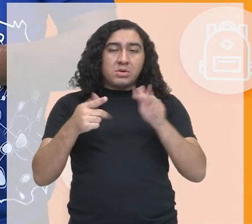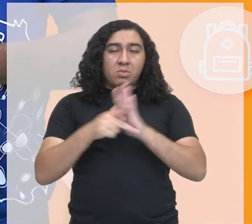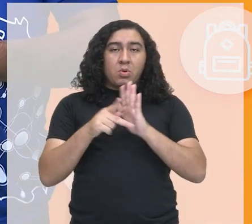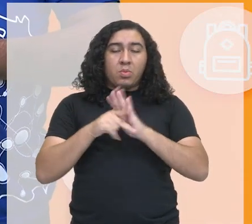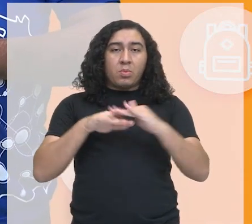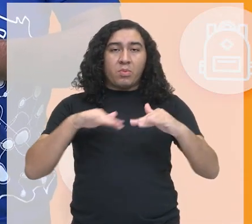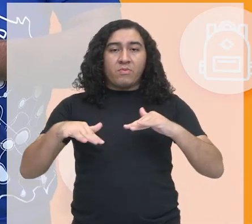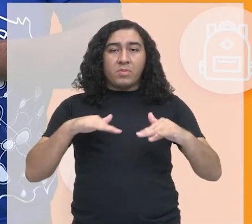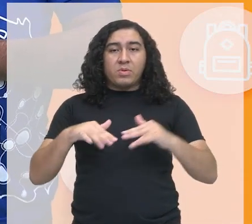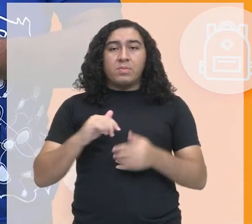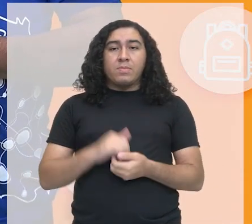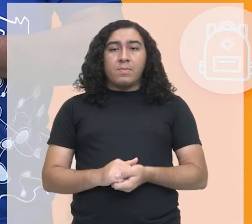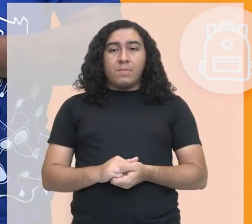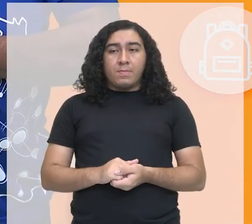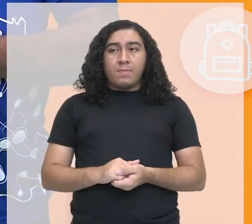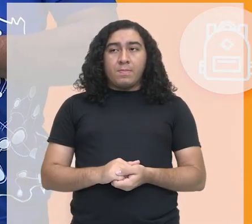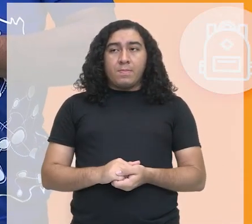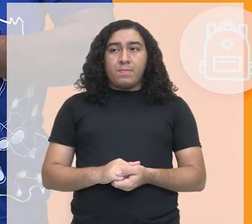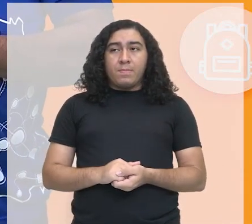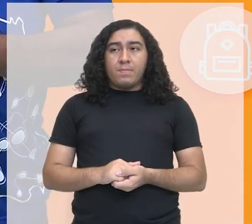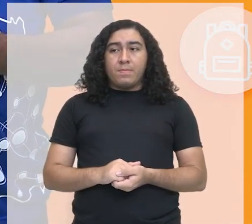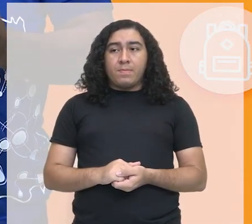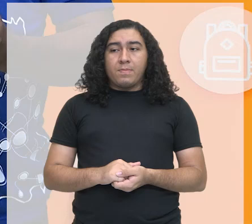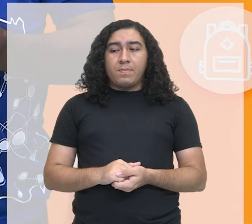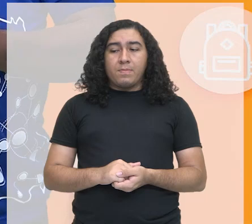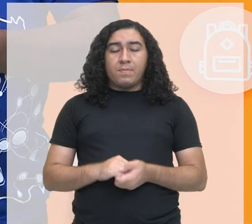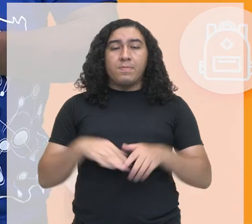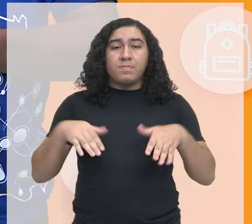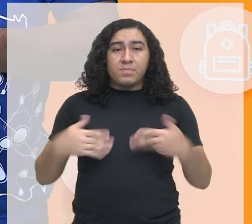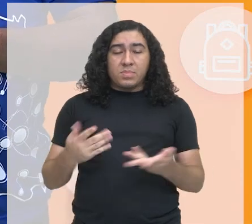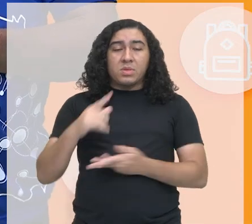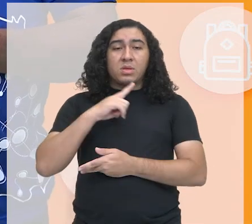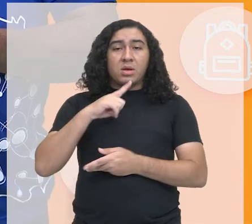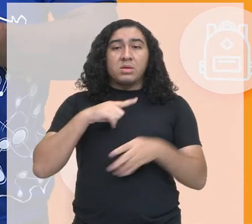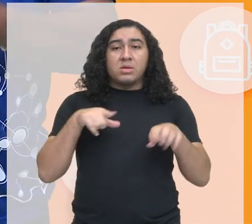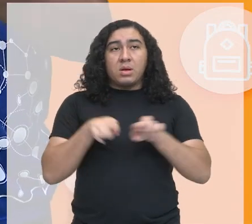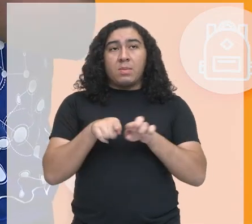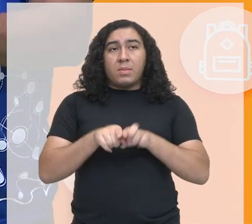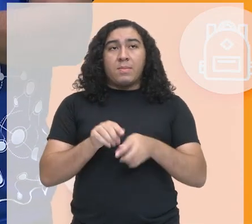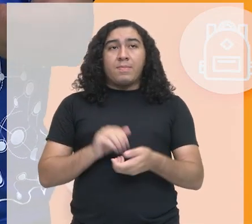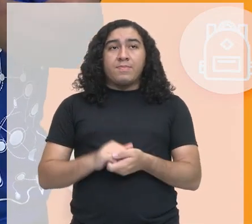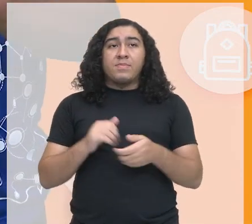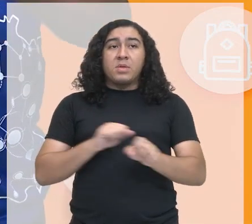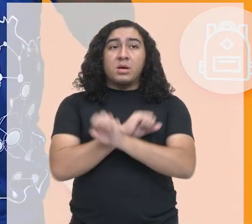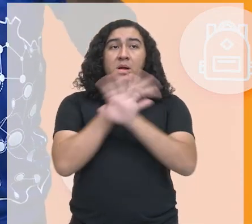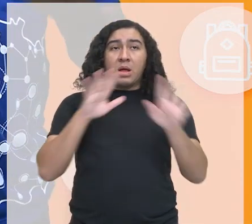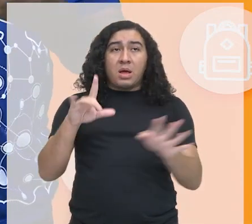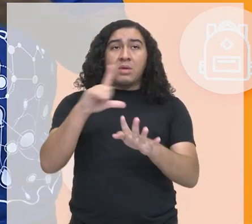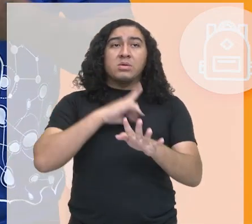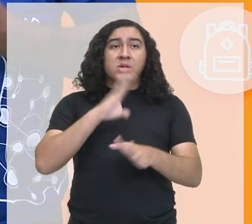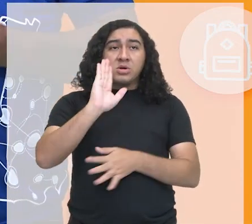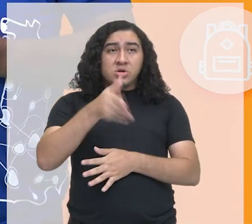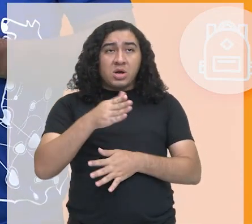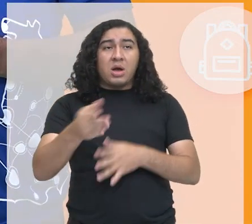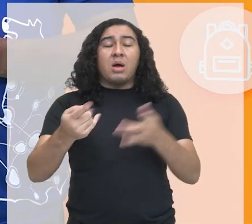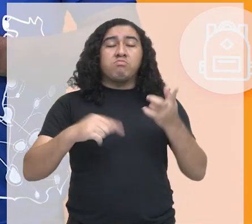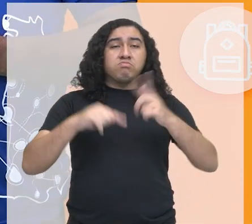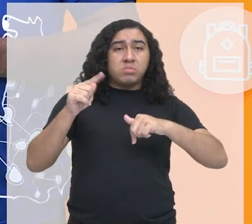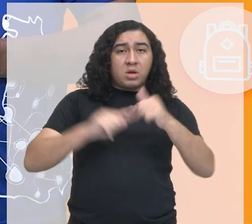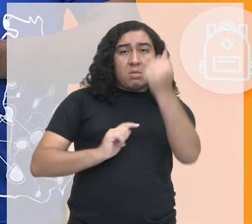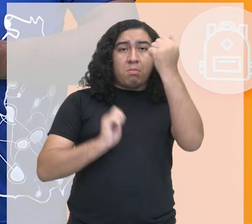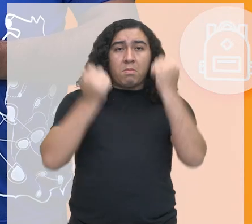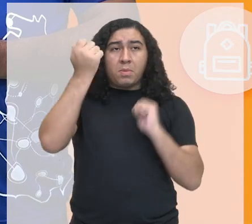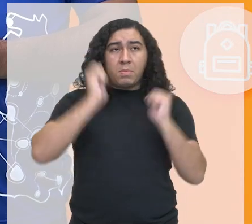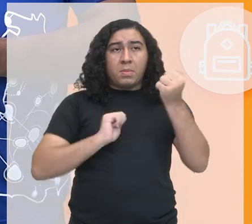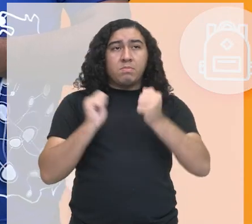ali. Então, nós temos também aqui, é claro que começou lá com os operários, né, na indústria,